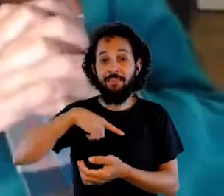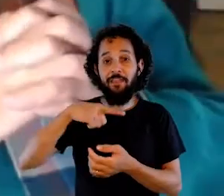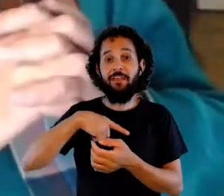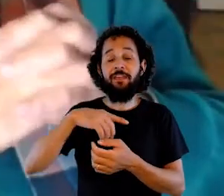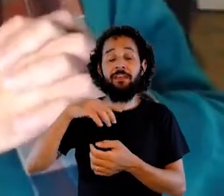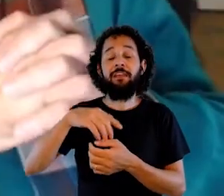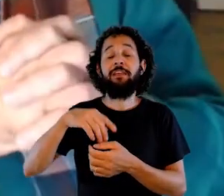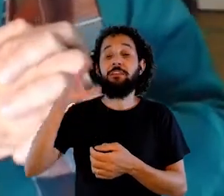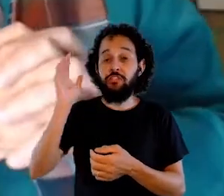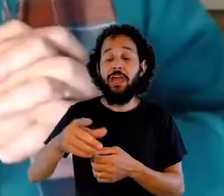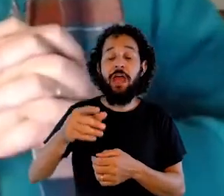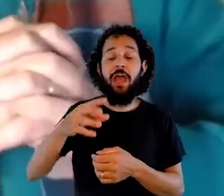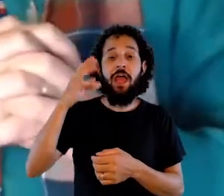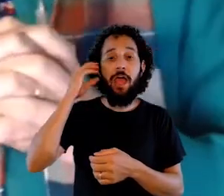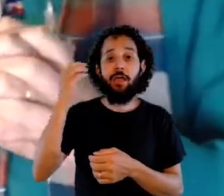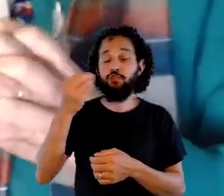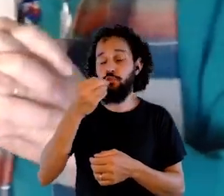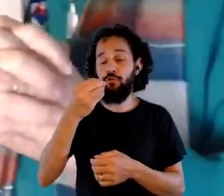Uberlândia foi